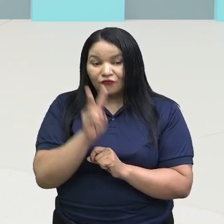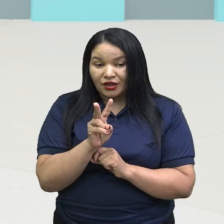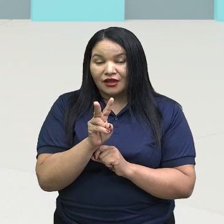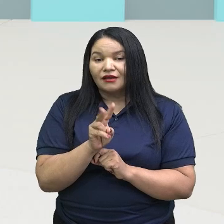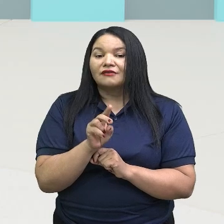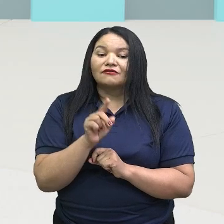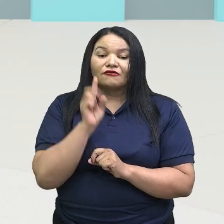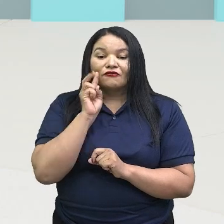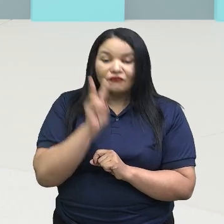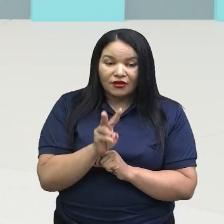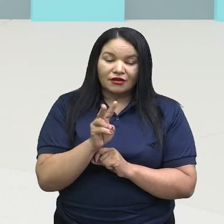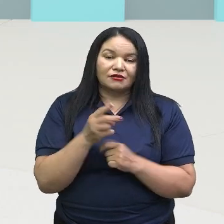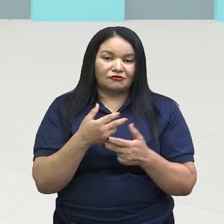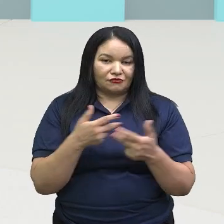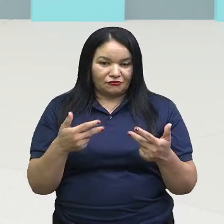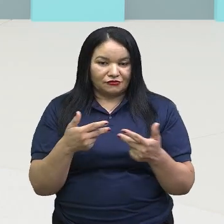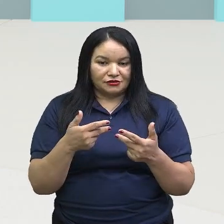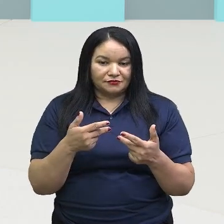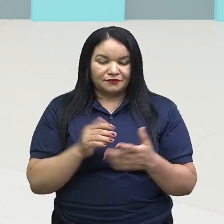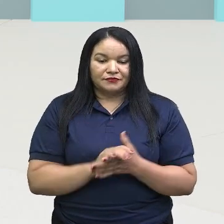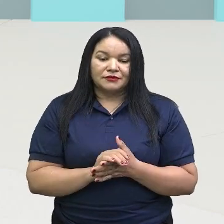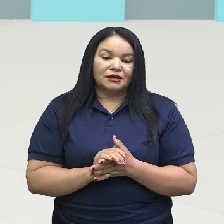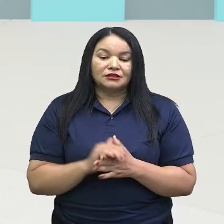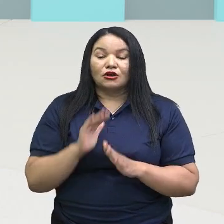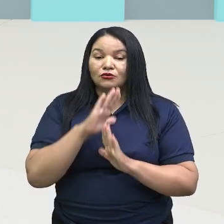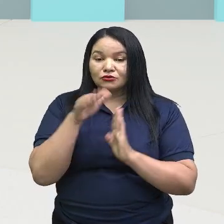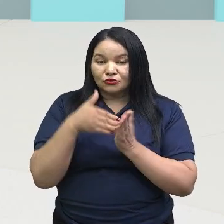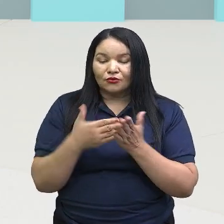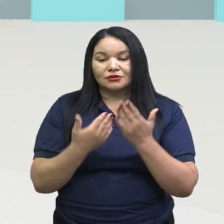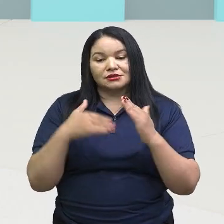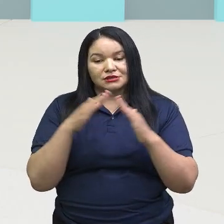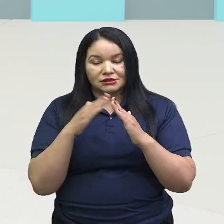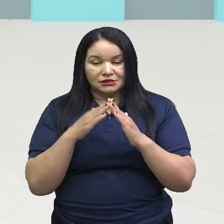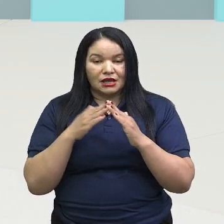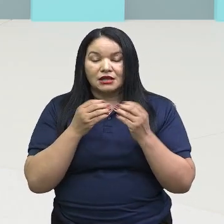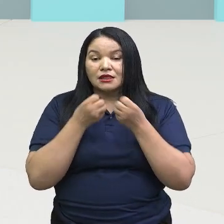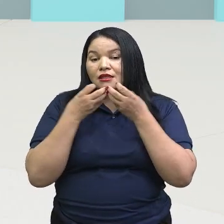é? Então, nós vimos que todas as casas estão